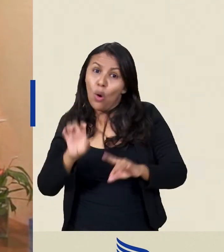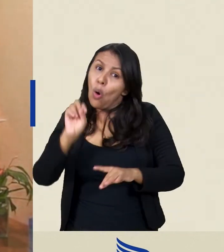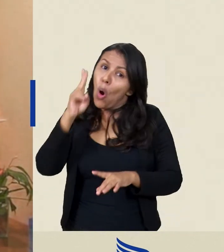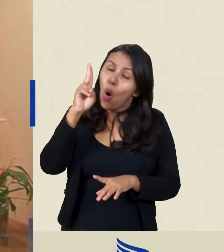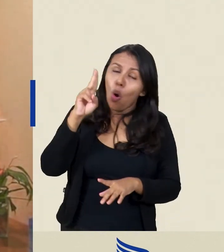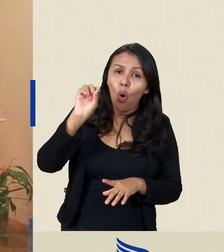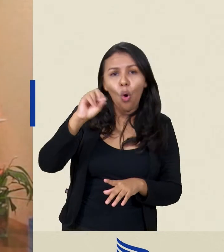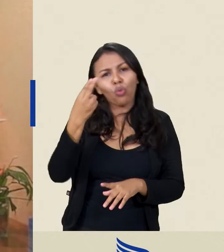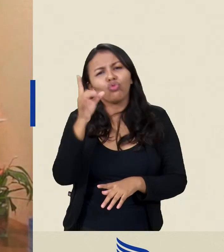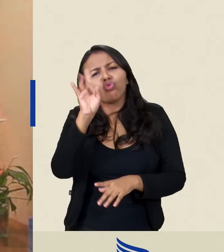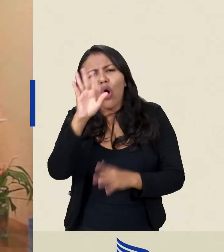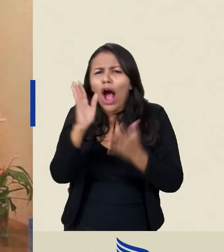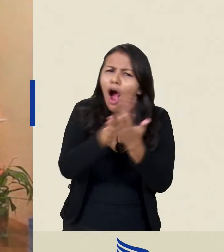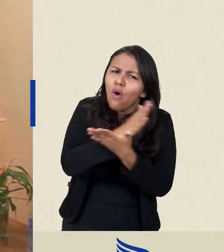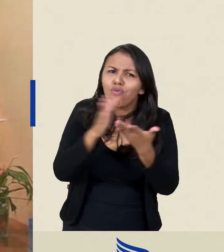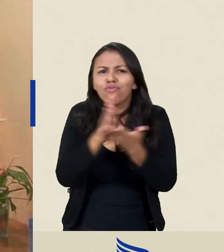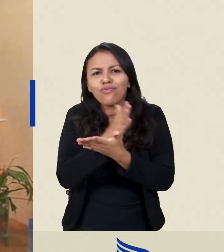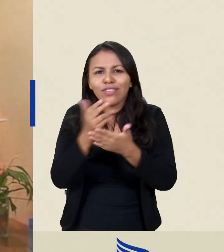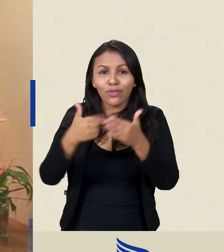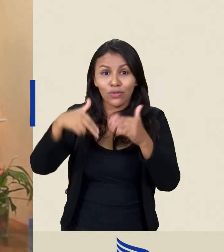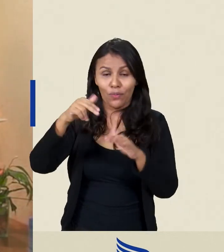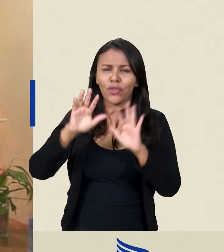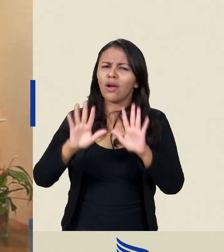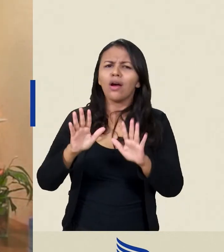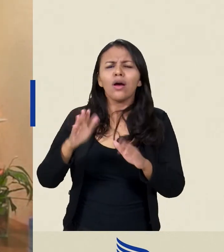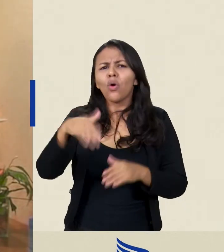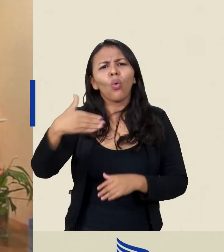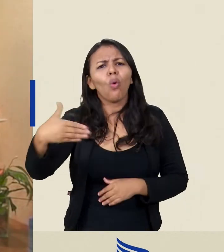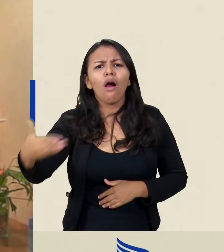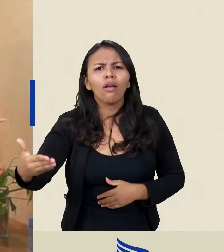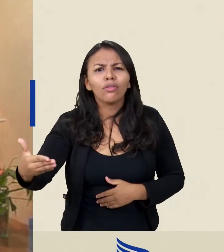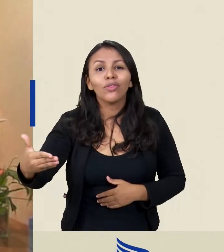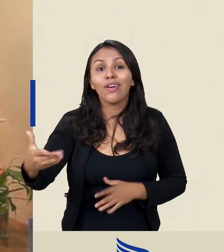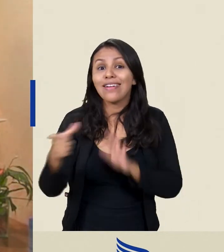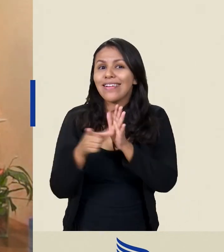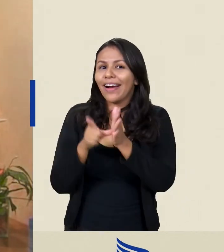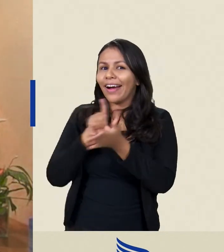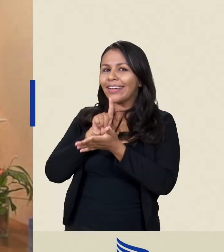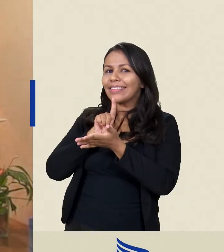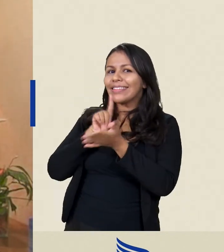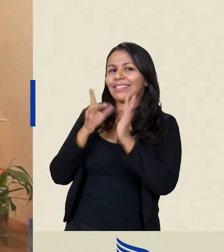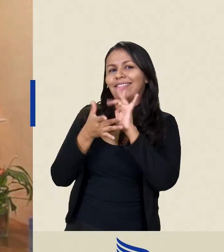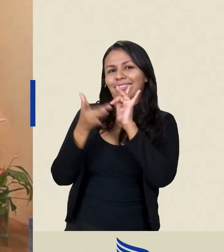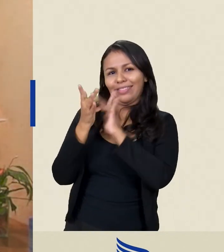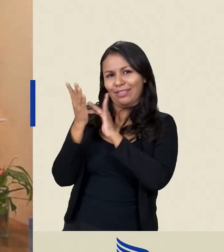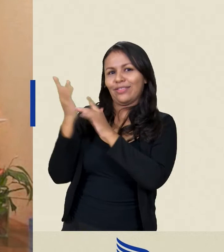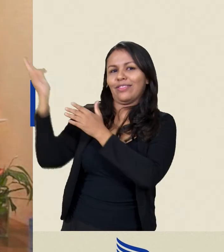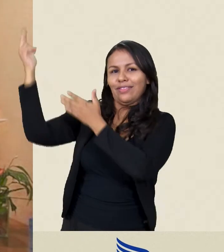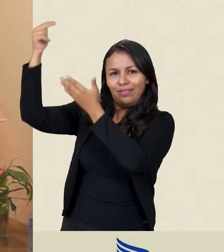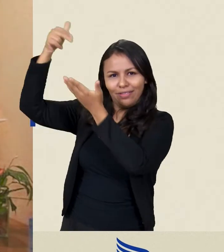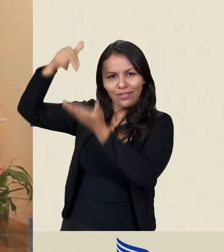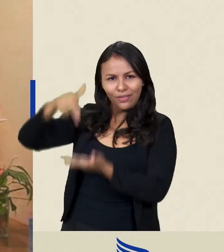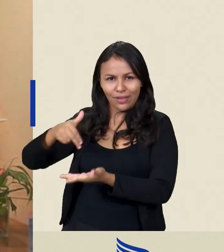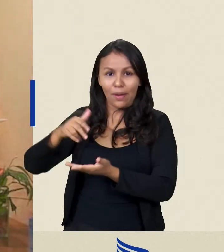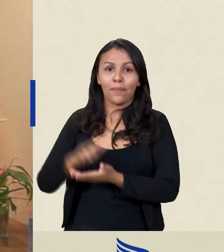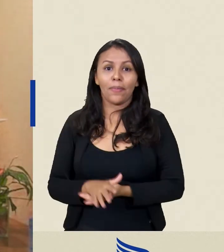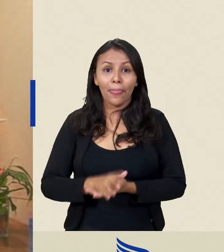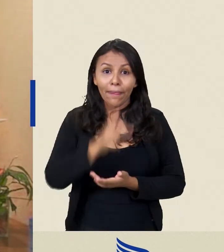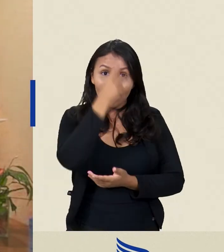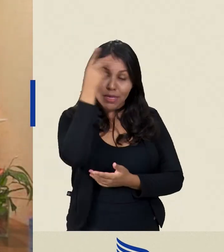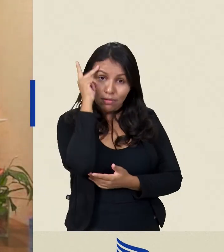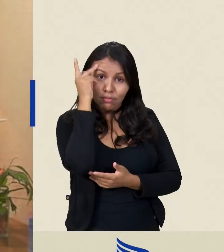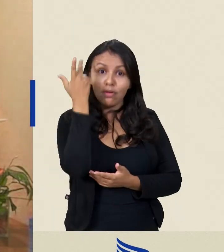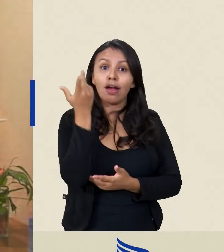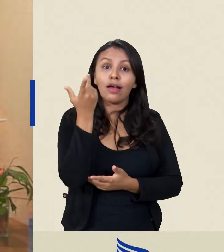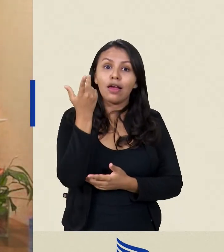Ela acontece antes da vinda de Cristo. Os que tomam parte nela ressuscitam sob